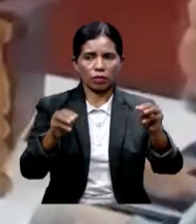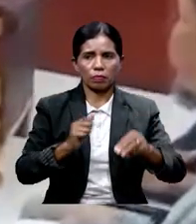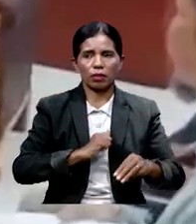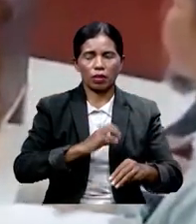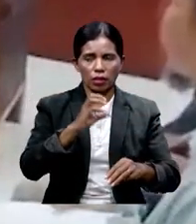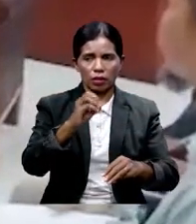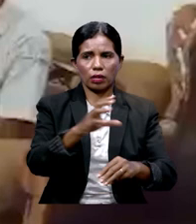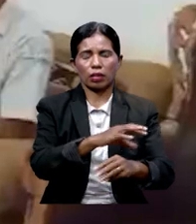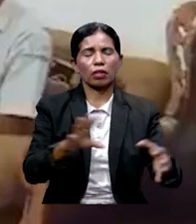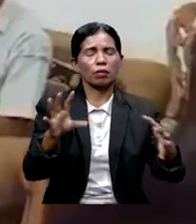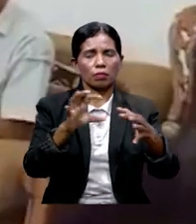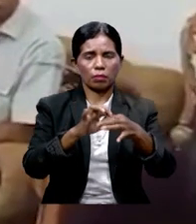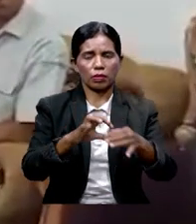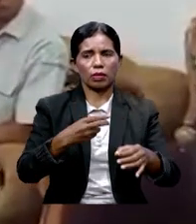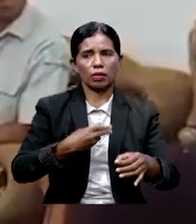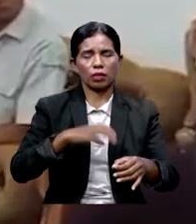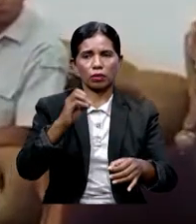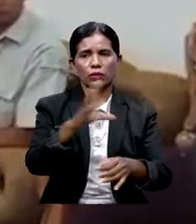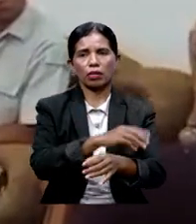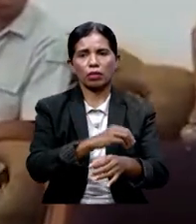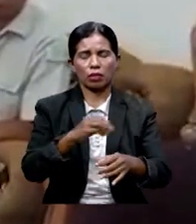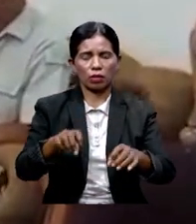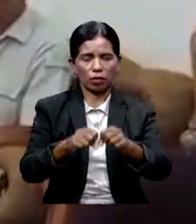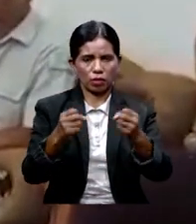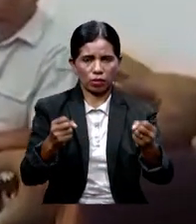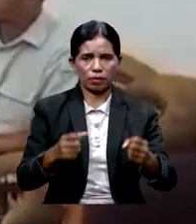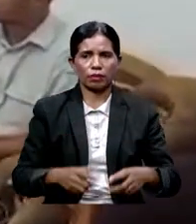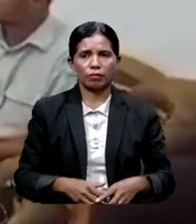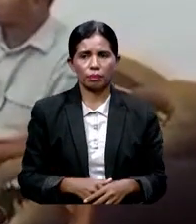liga ba posto atudu no hatu beliku grave ekipa cobertura ZMN.